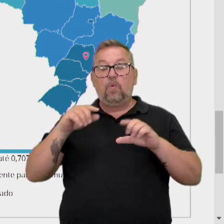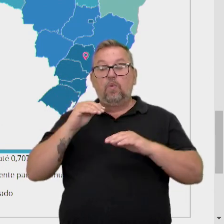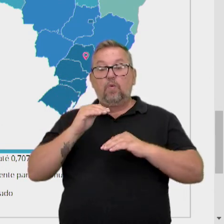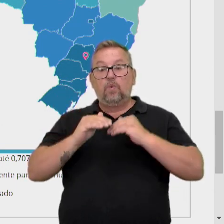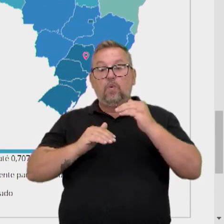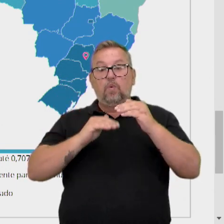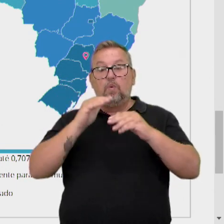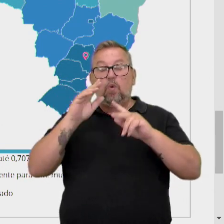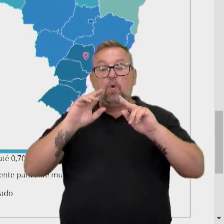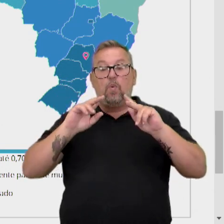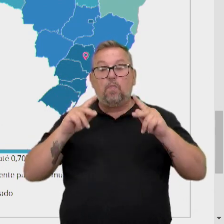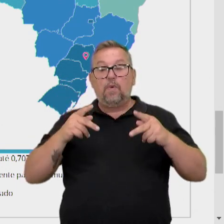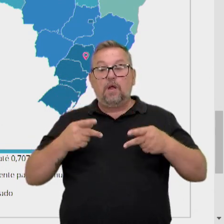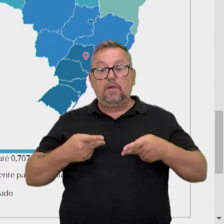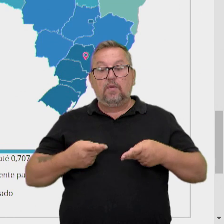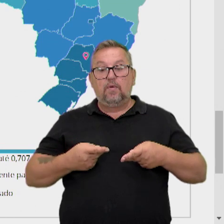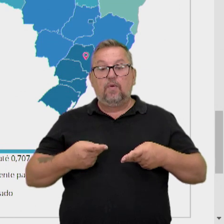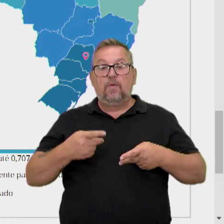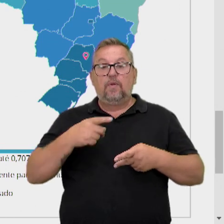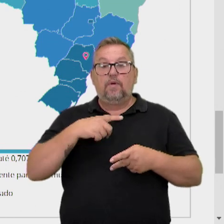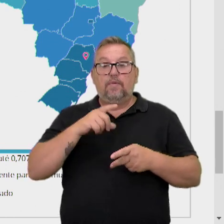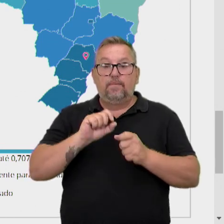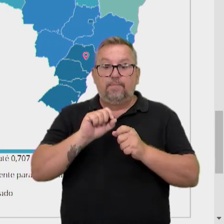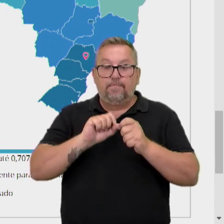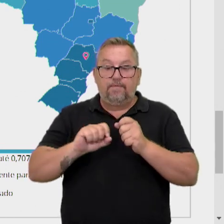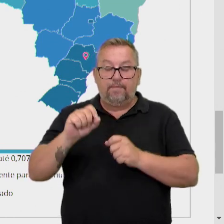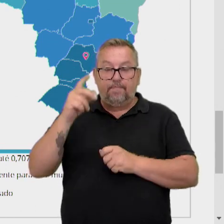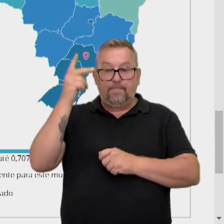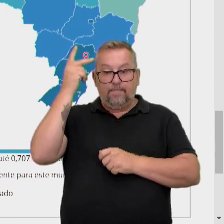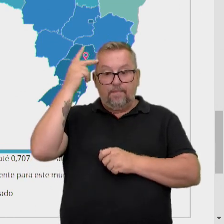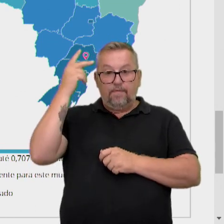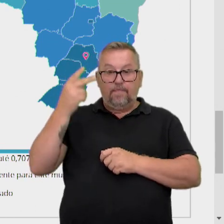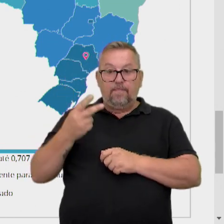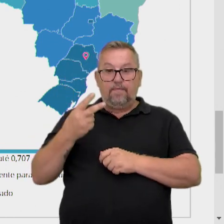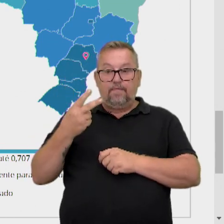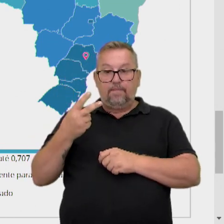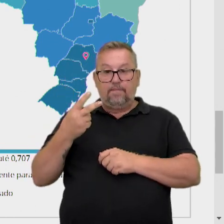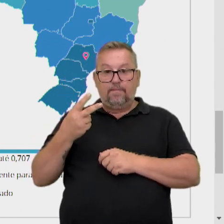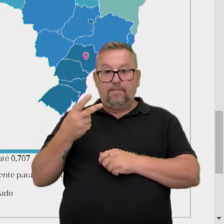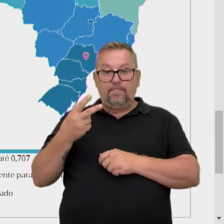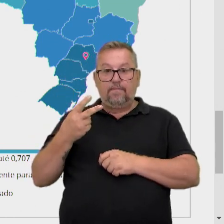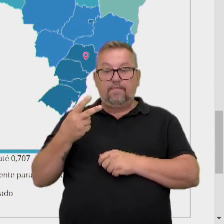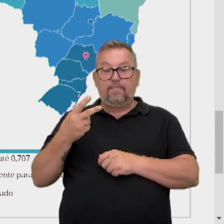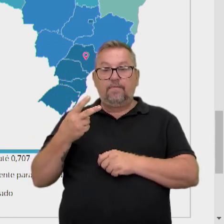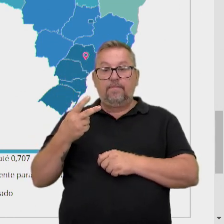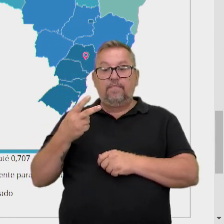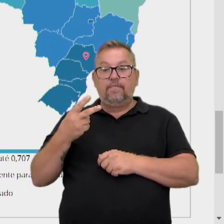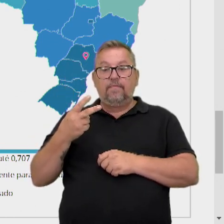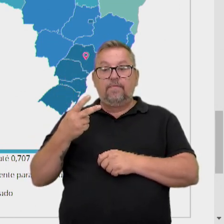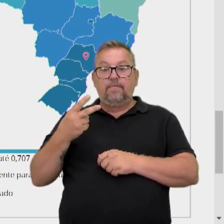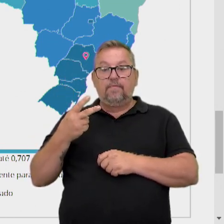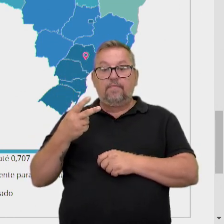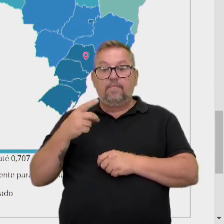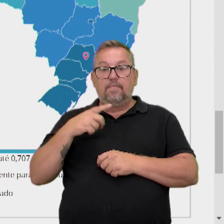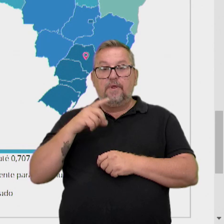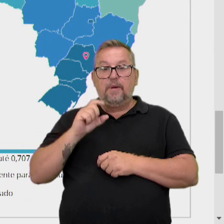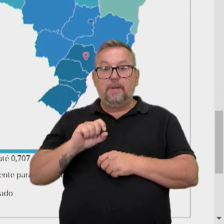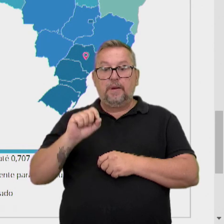Humano, tá? E aí nós vemos aqui que o estado de São Paulo está em segundo lugar, né? Ele está lá com índice